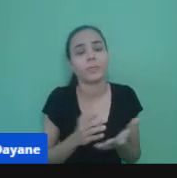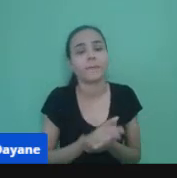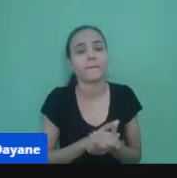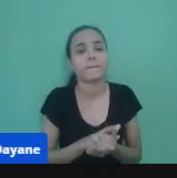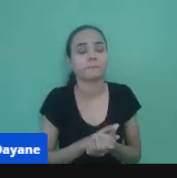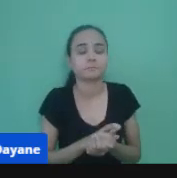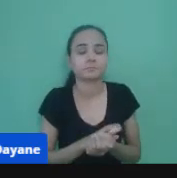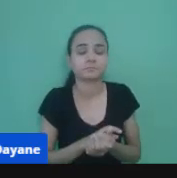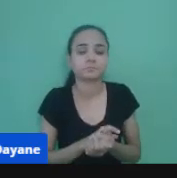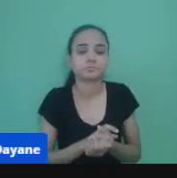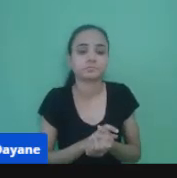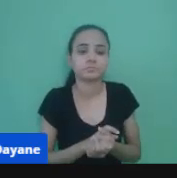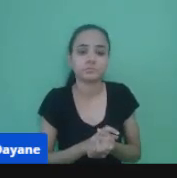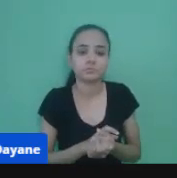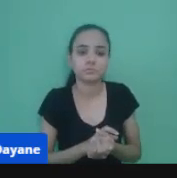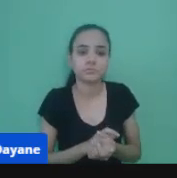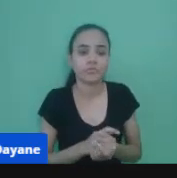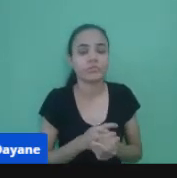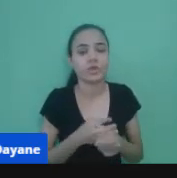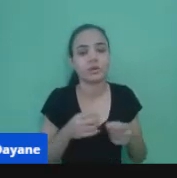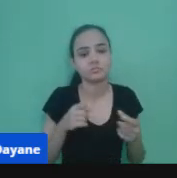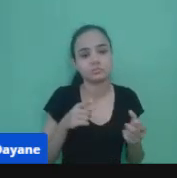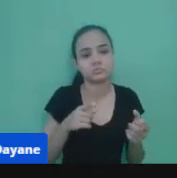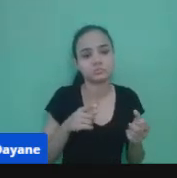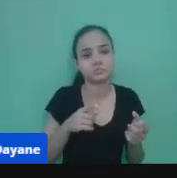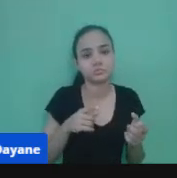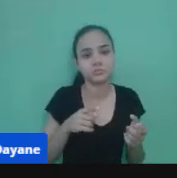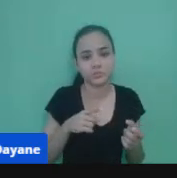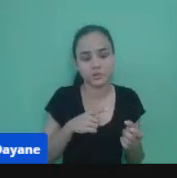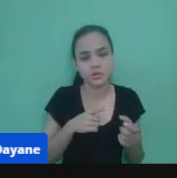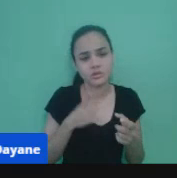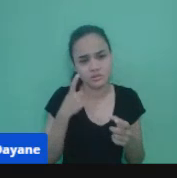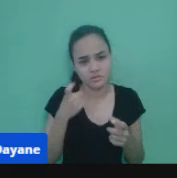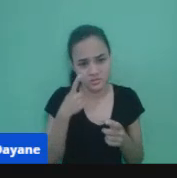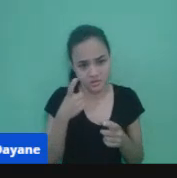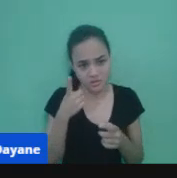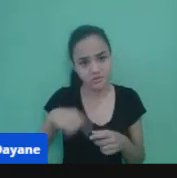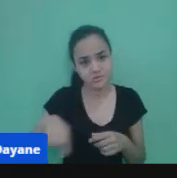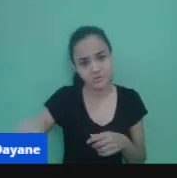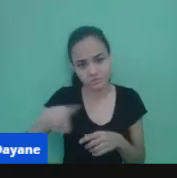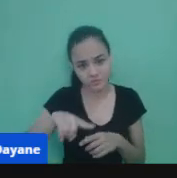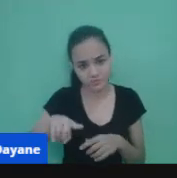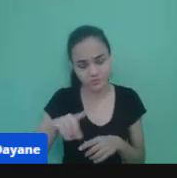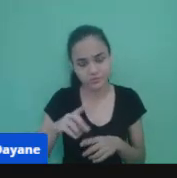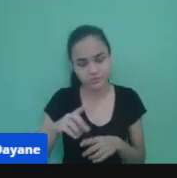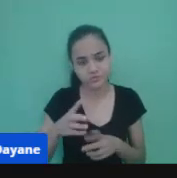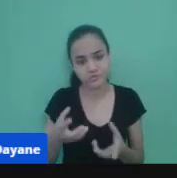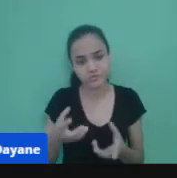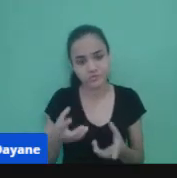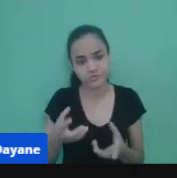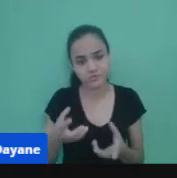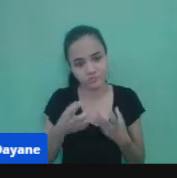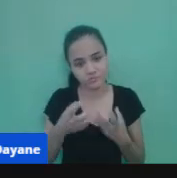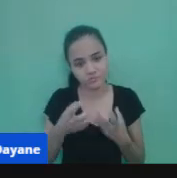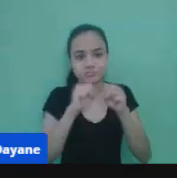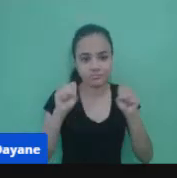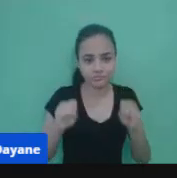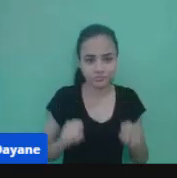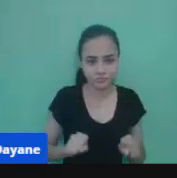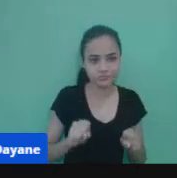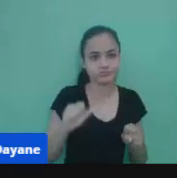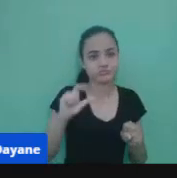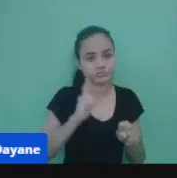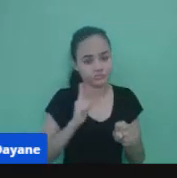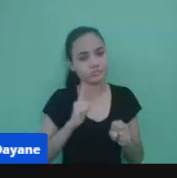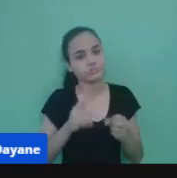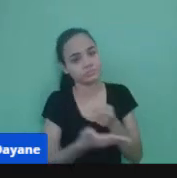de interesse de vocês, porque ela já está sistematizada, tem exemplos, tem o embasamento da educação ambiental e